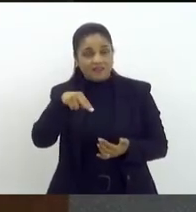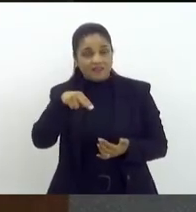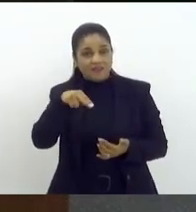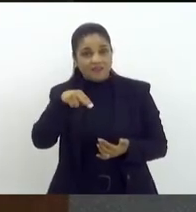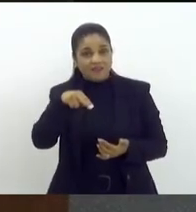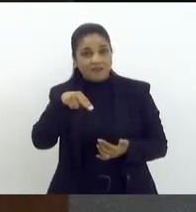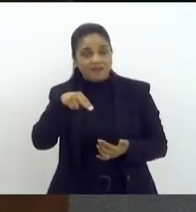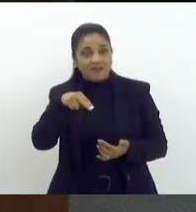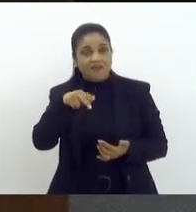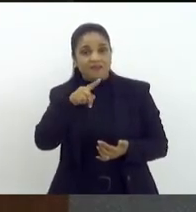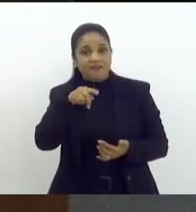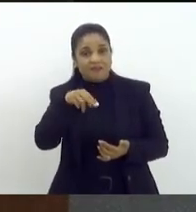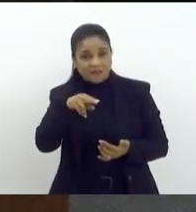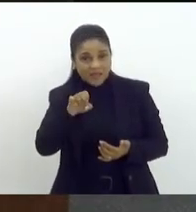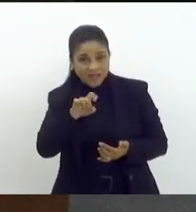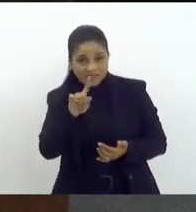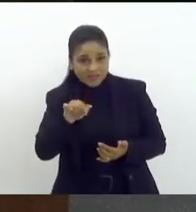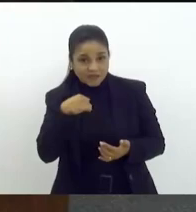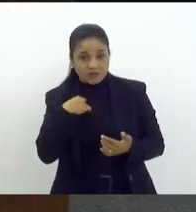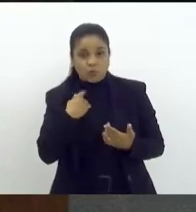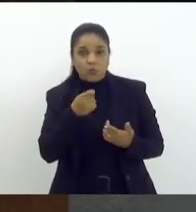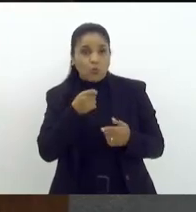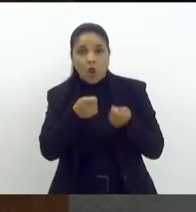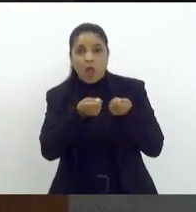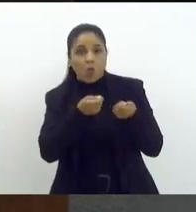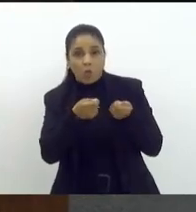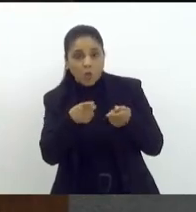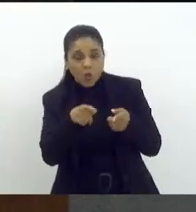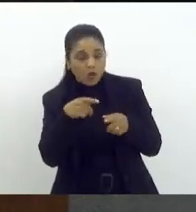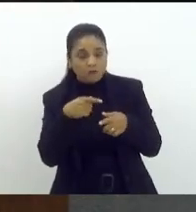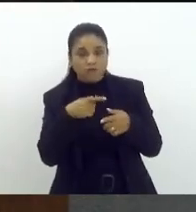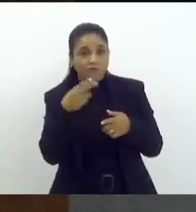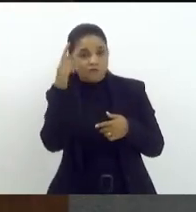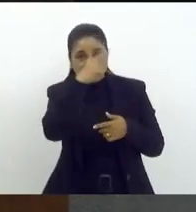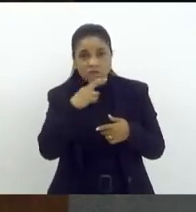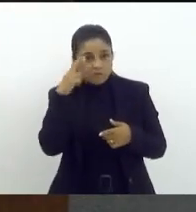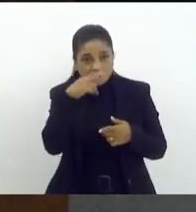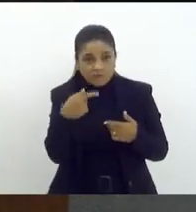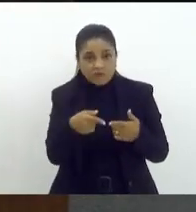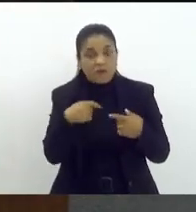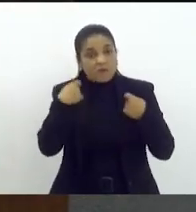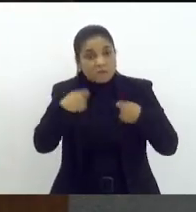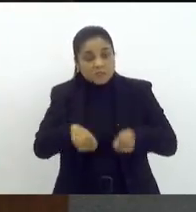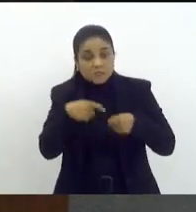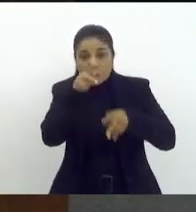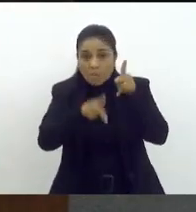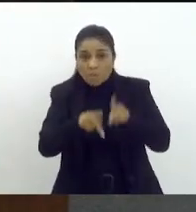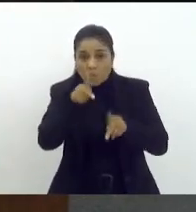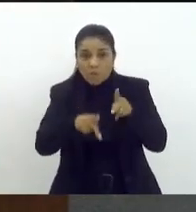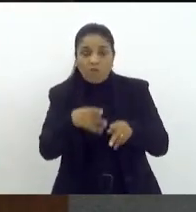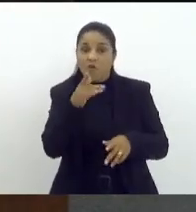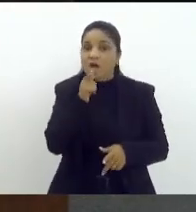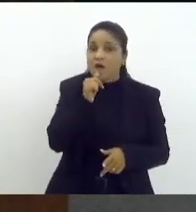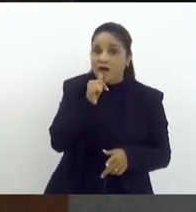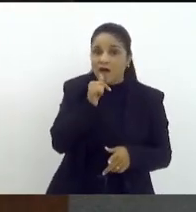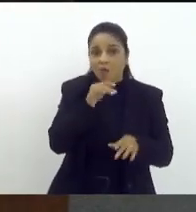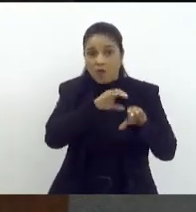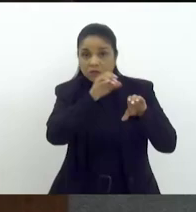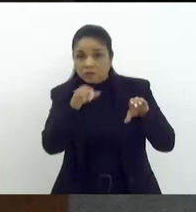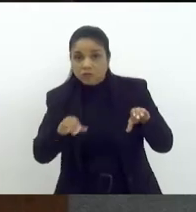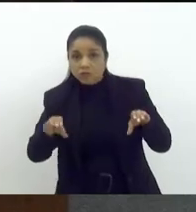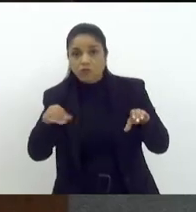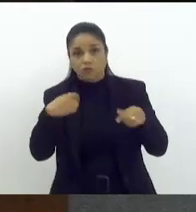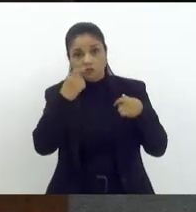uma omissão o acesso do povo a sua garantia de água e saneamento e aqui é importante a gente frisar